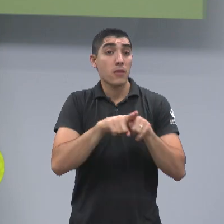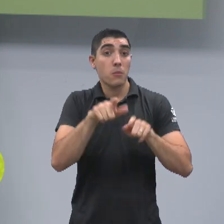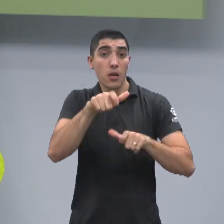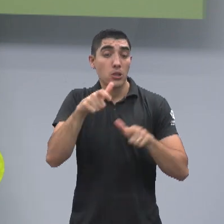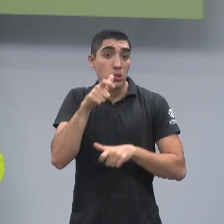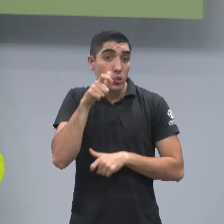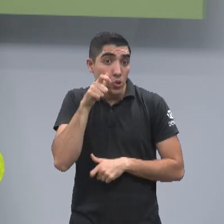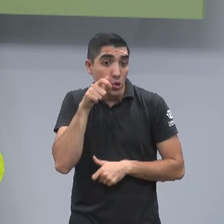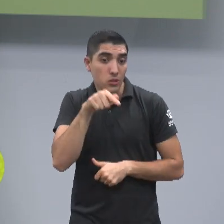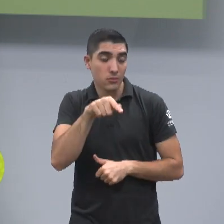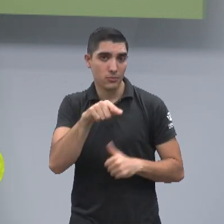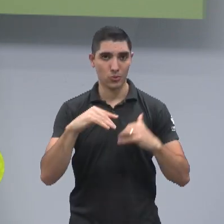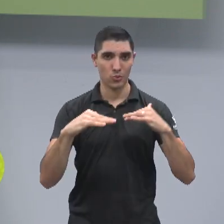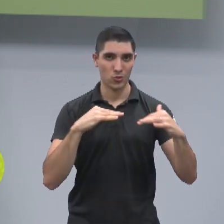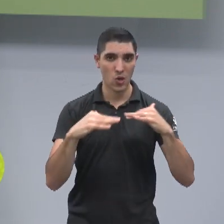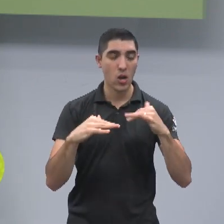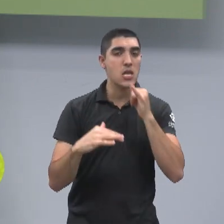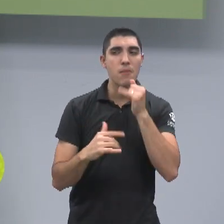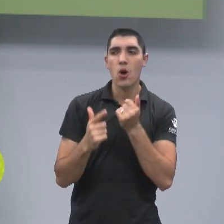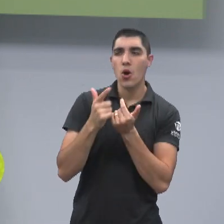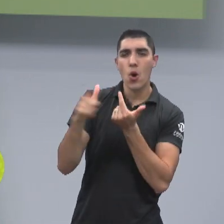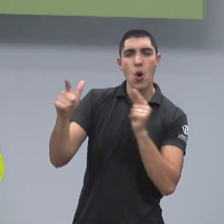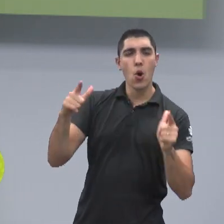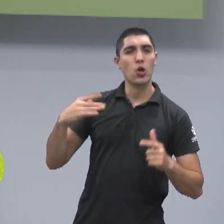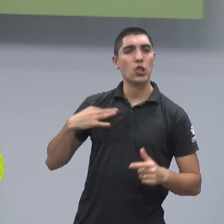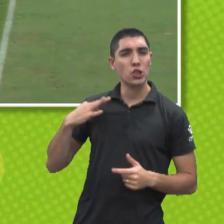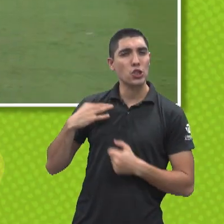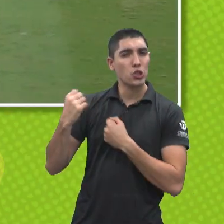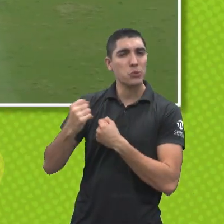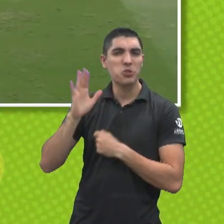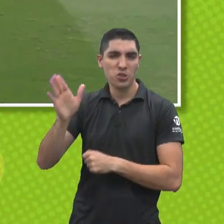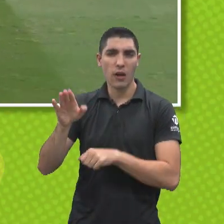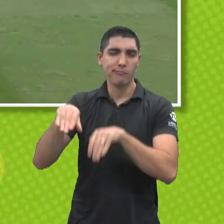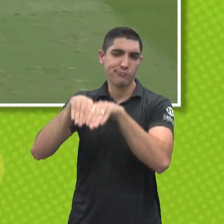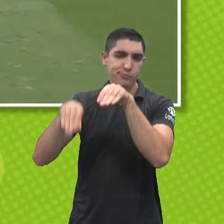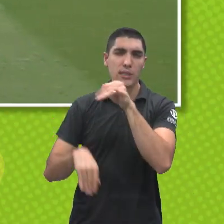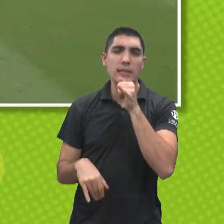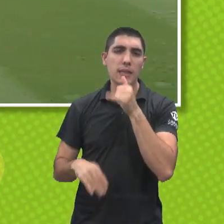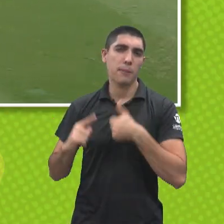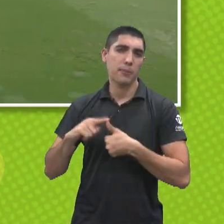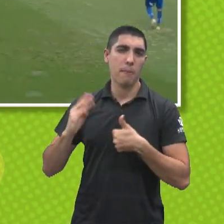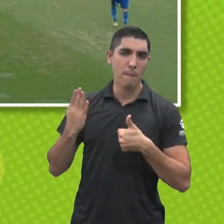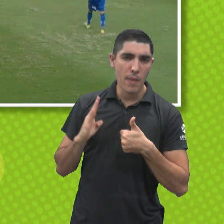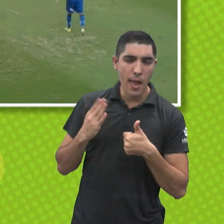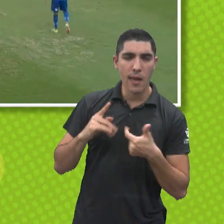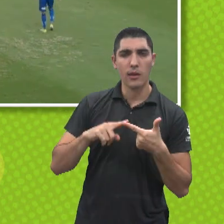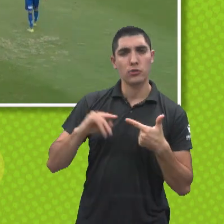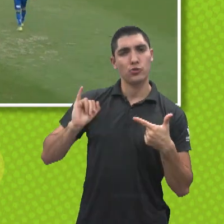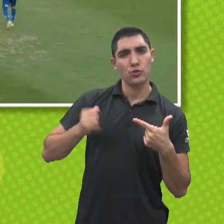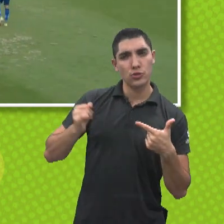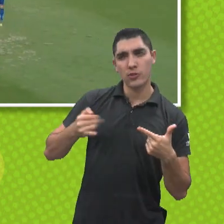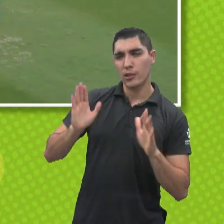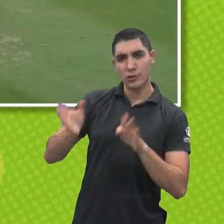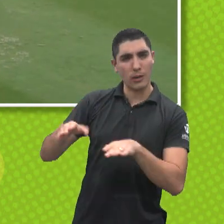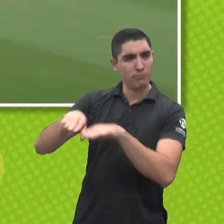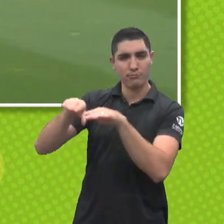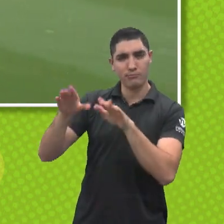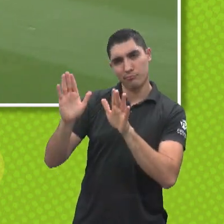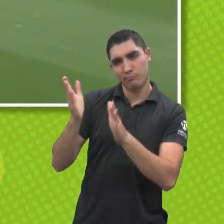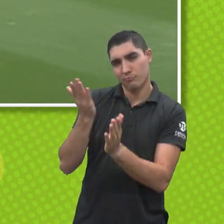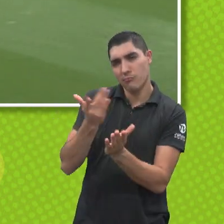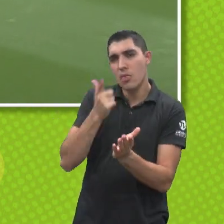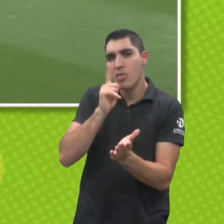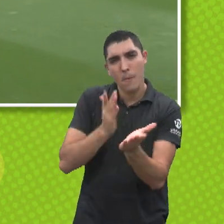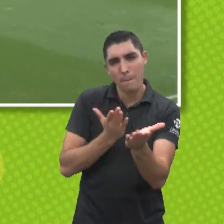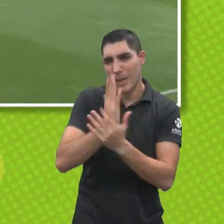o jogo do torcedores de outros times que já foram eliminados, né, São Bento, o próprio Juventus, como você falou, com certeza vão assistir